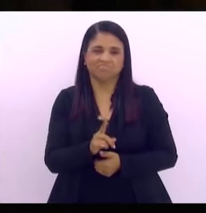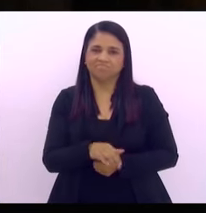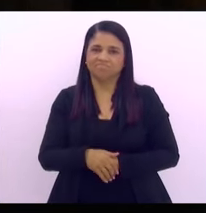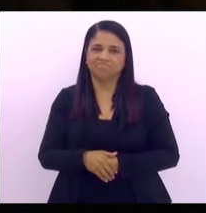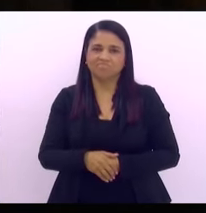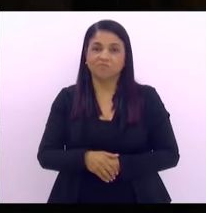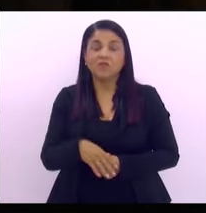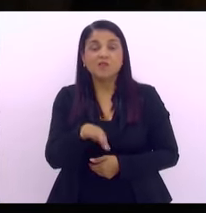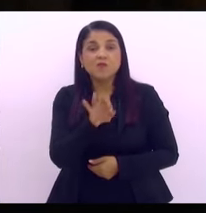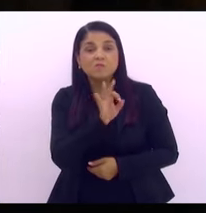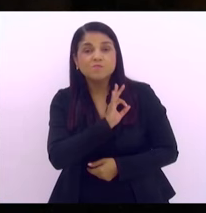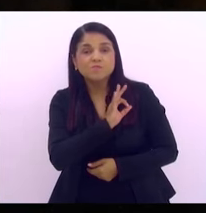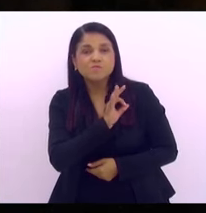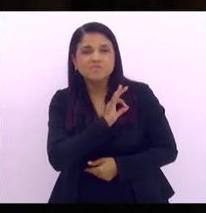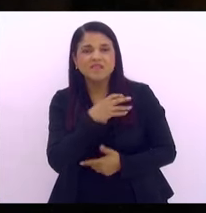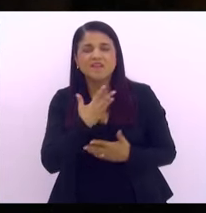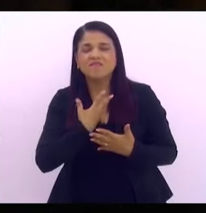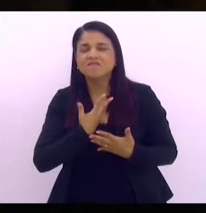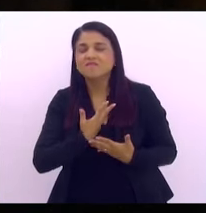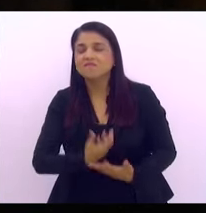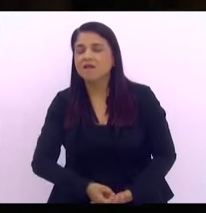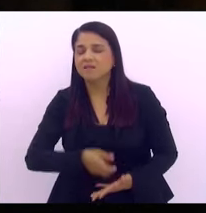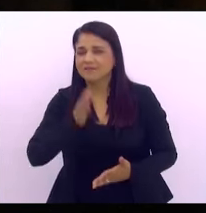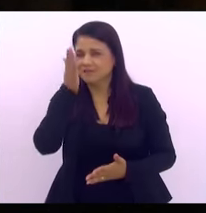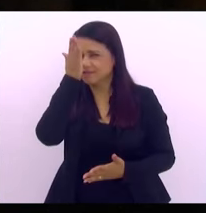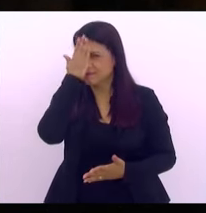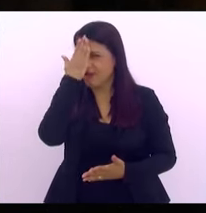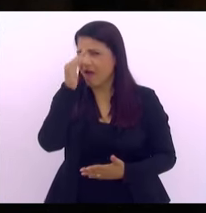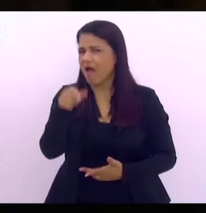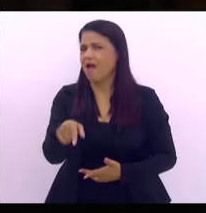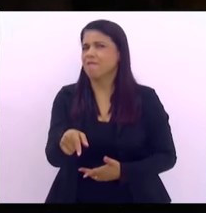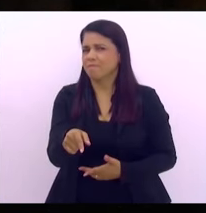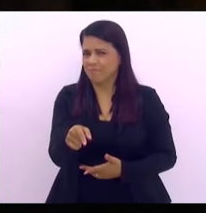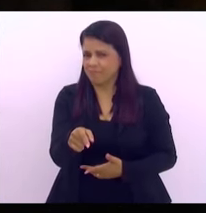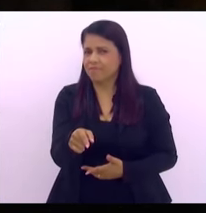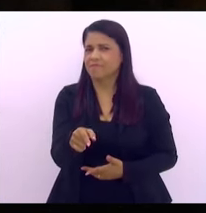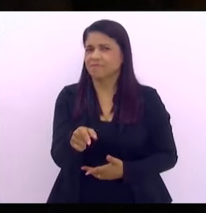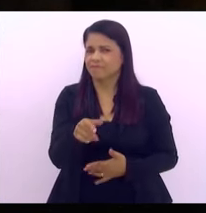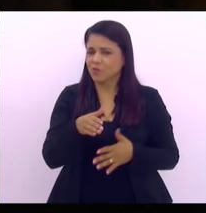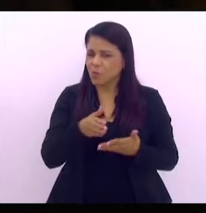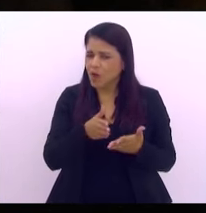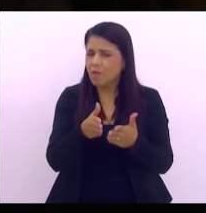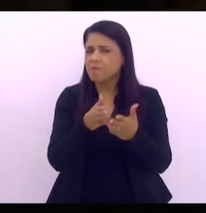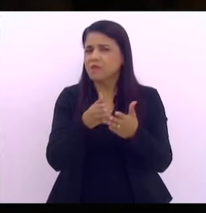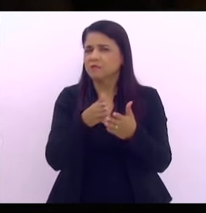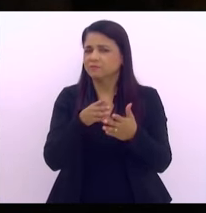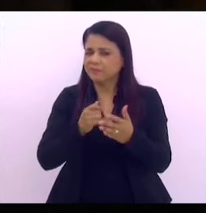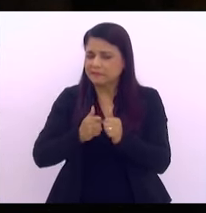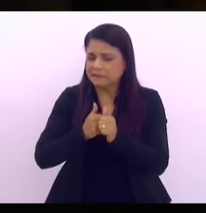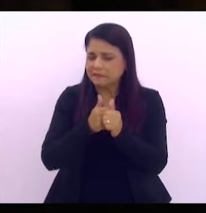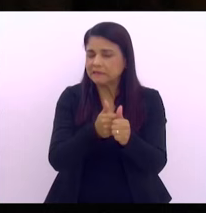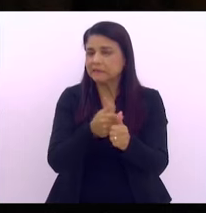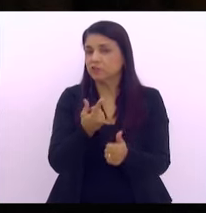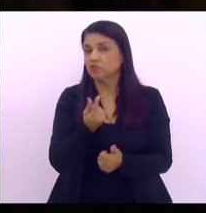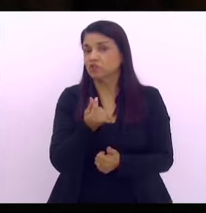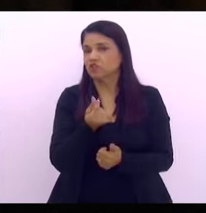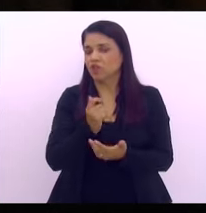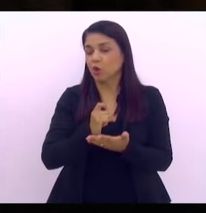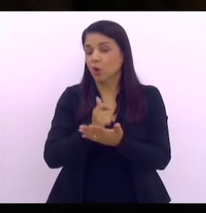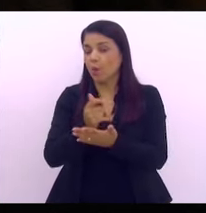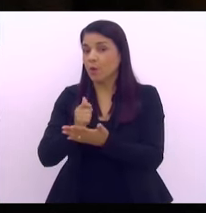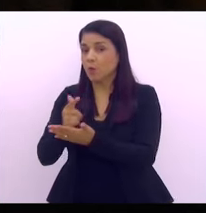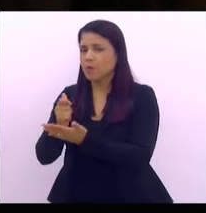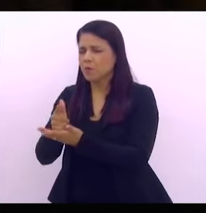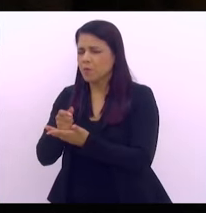A polícia está cansada de saber que este é o caminho. Agora era hora